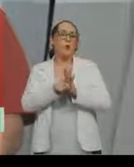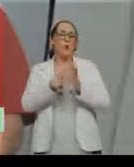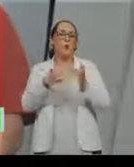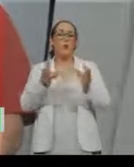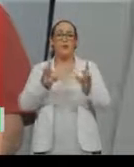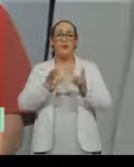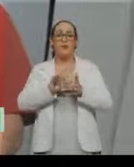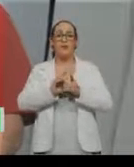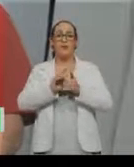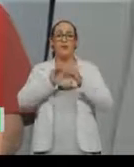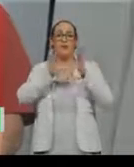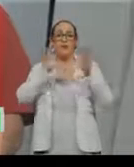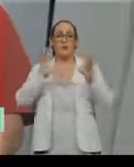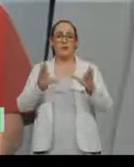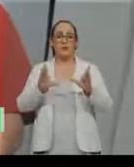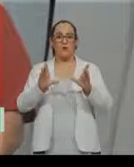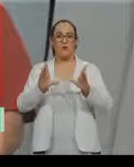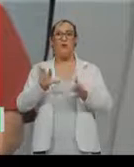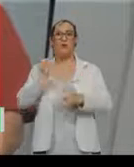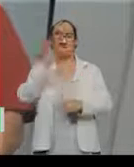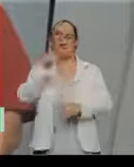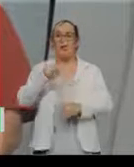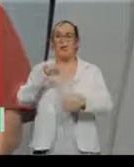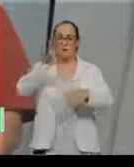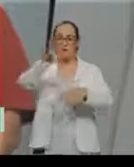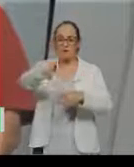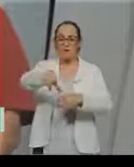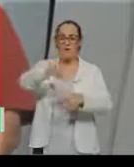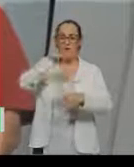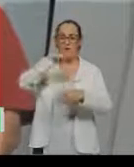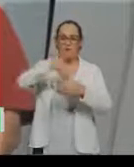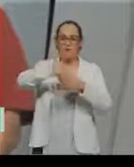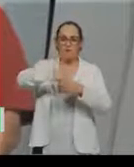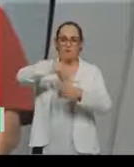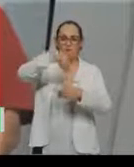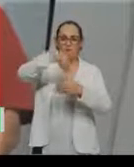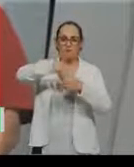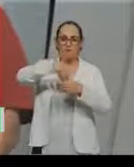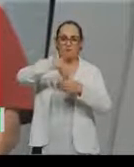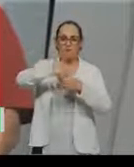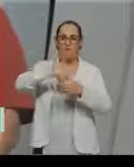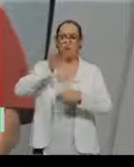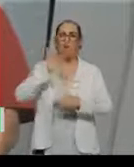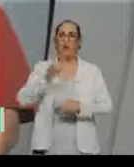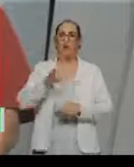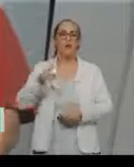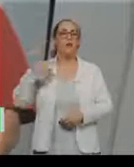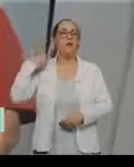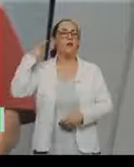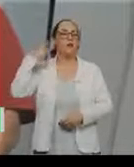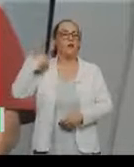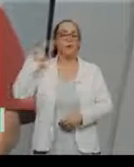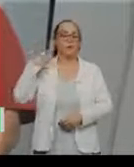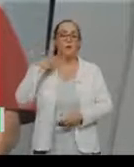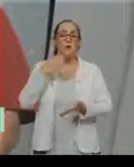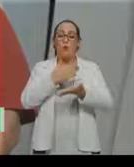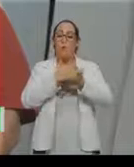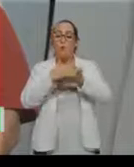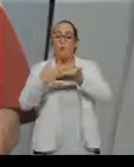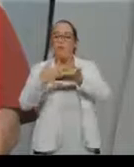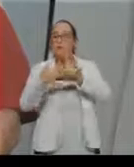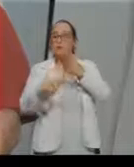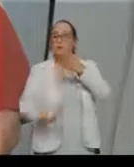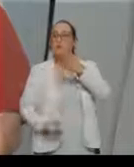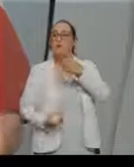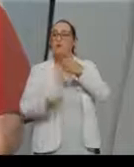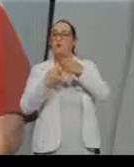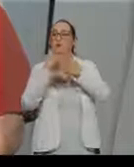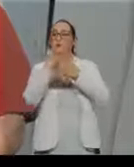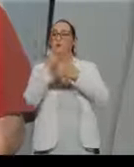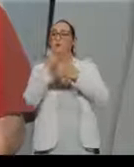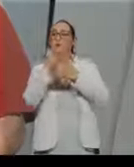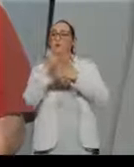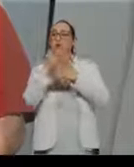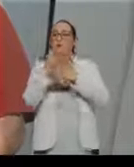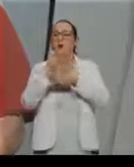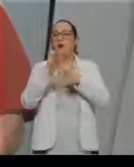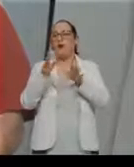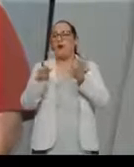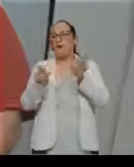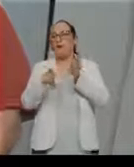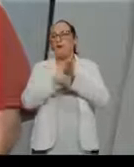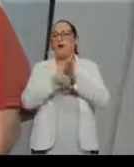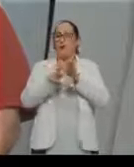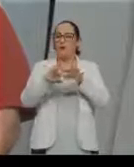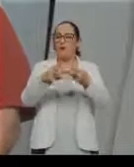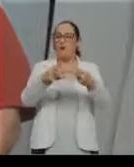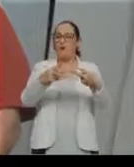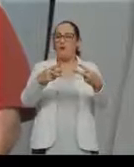democraticamente é eleito deputado e começa a criar um ambiente propício para a volta dele nas eleições